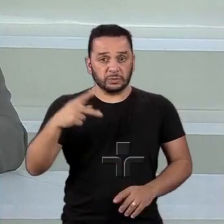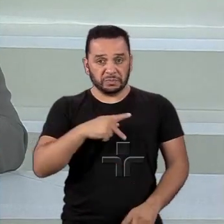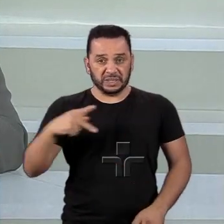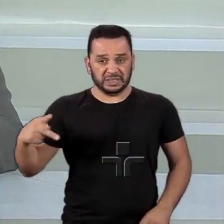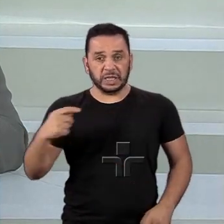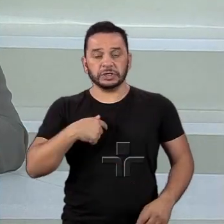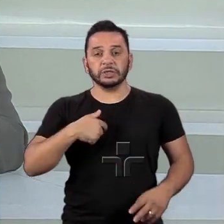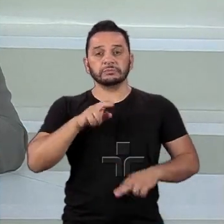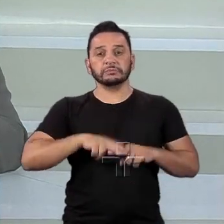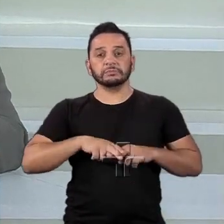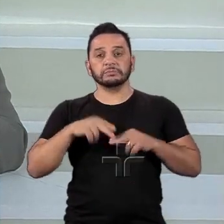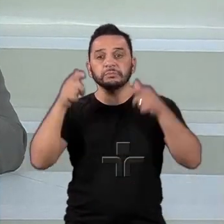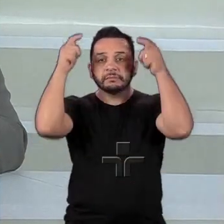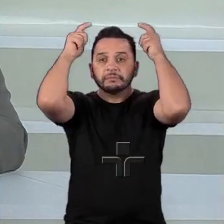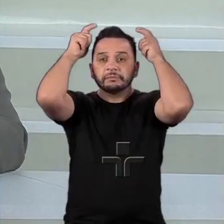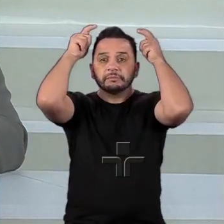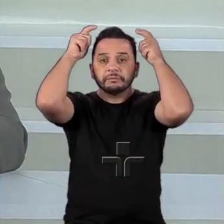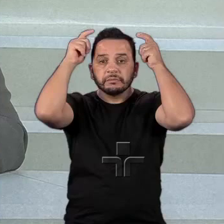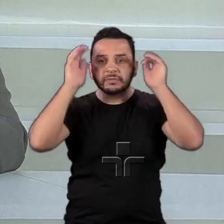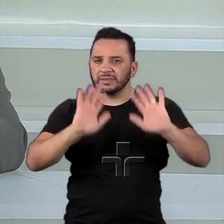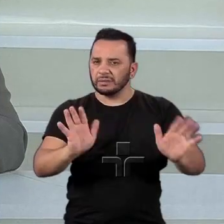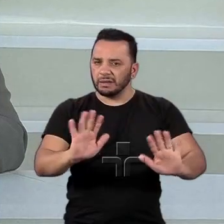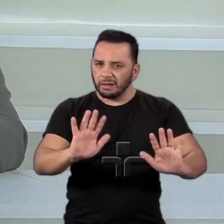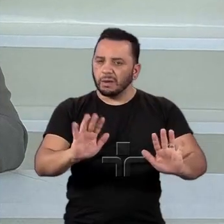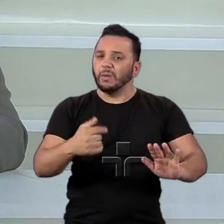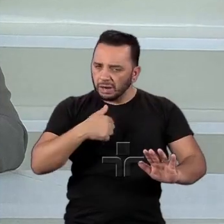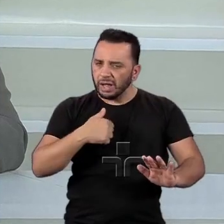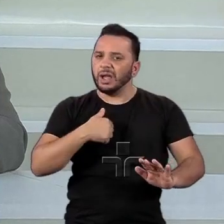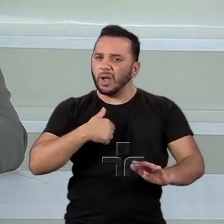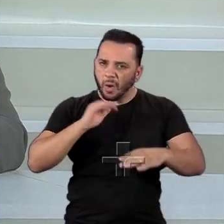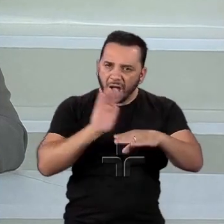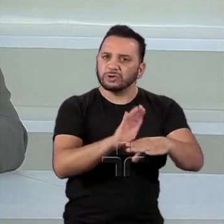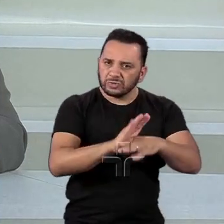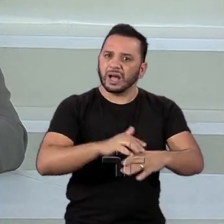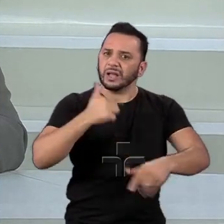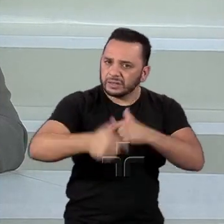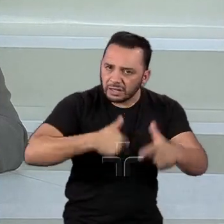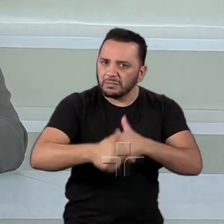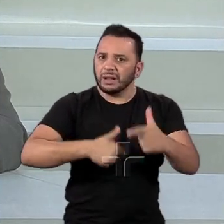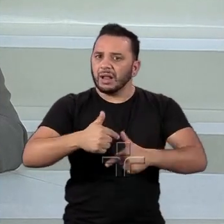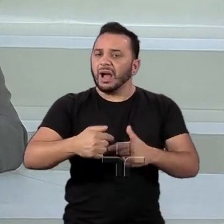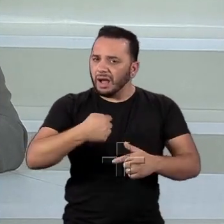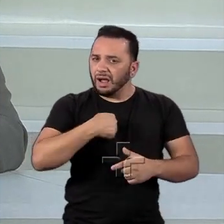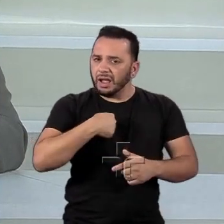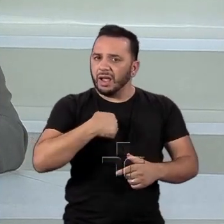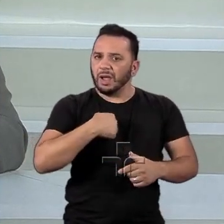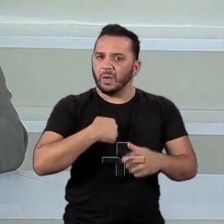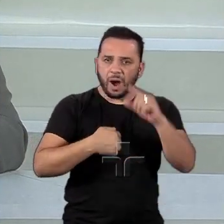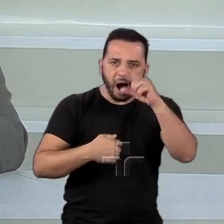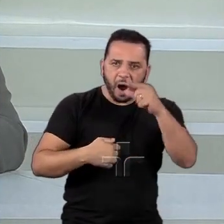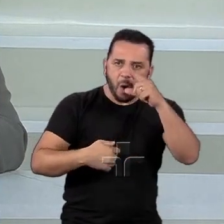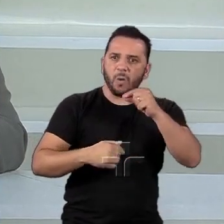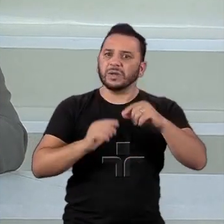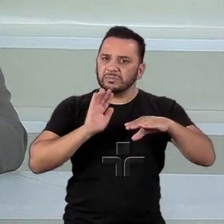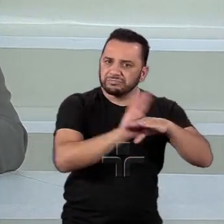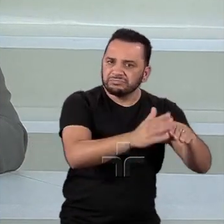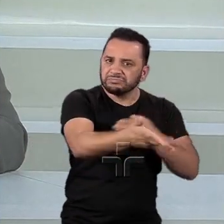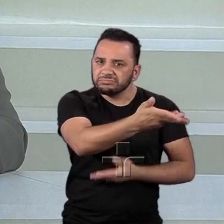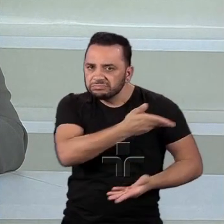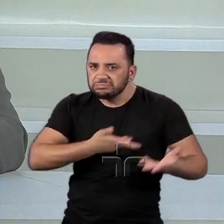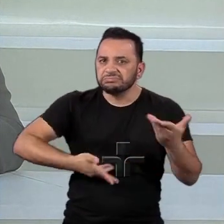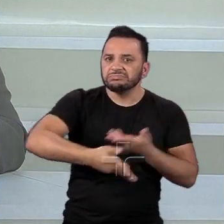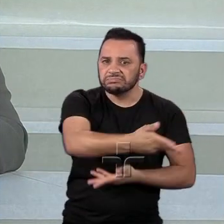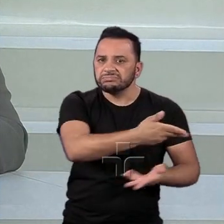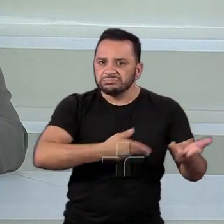uma vice com total lealdade ao presidente Geraldo Alckmin. Já conversamos muito a respeito dessas